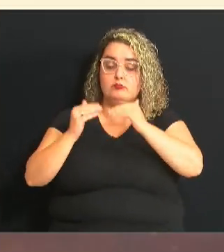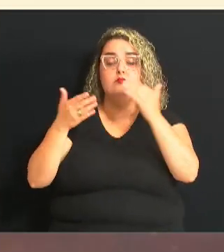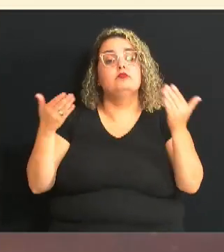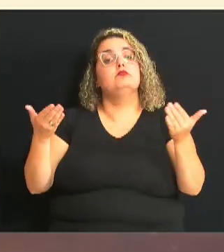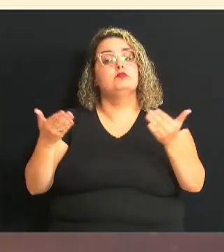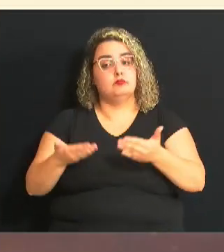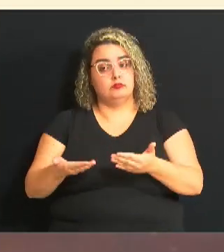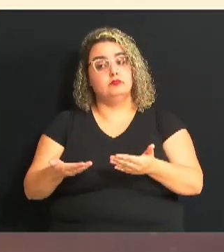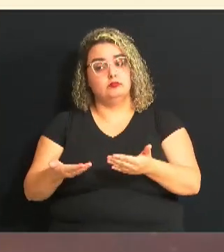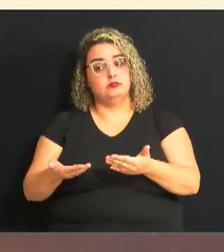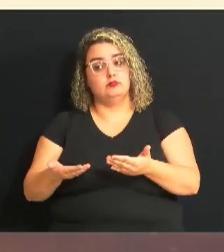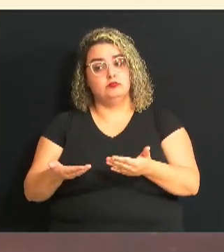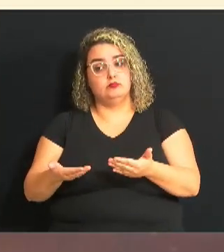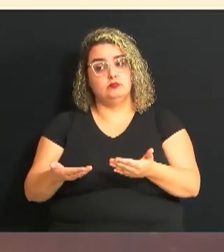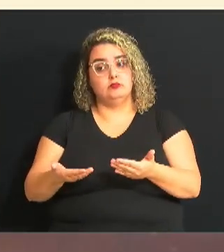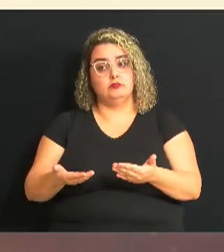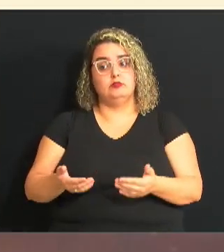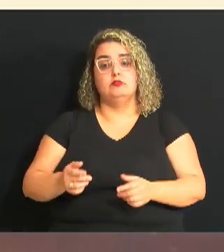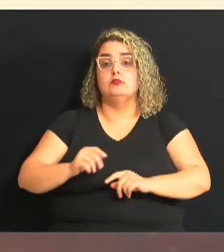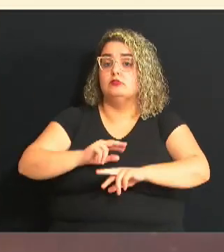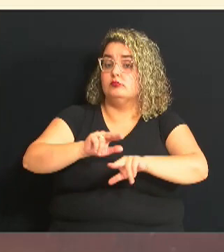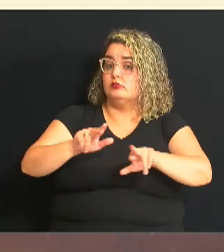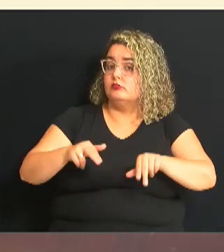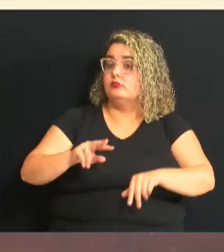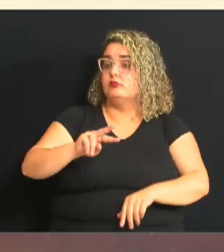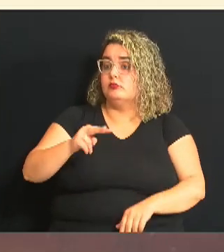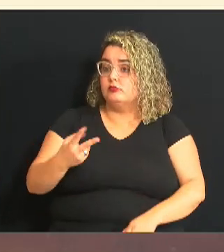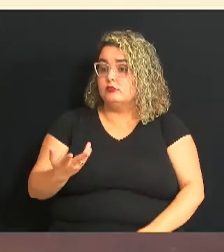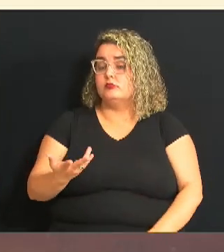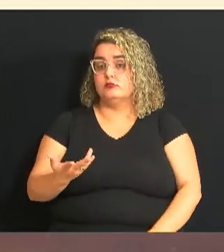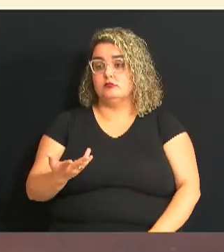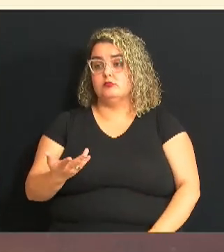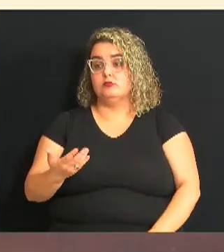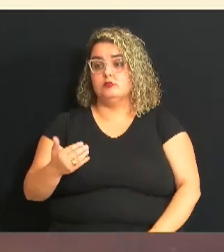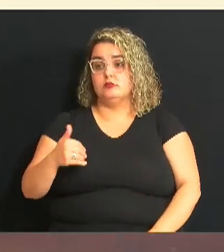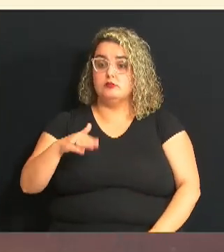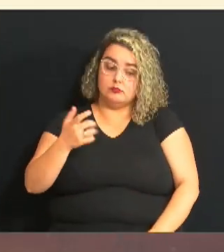né, ou por muitas vezes, você mais do que eu,